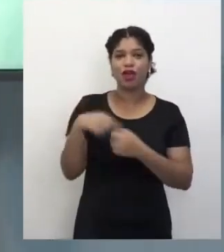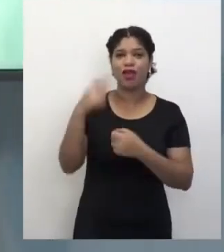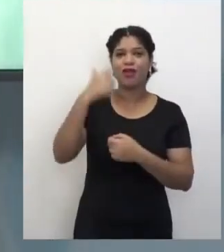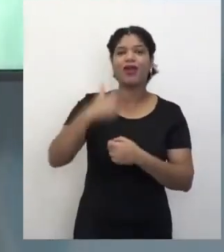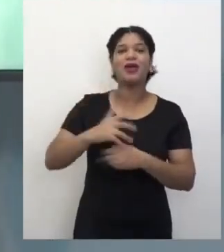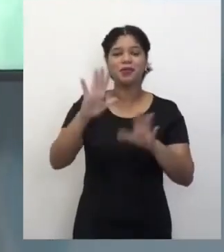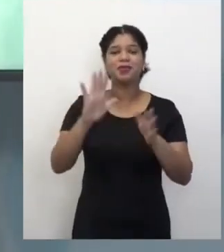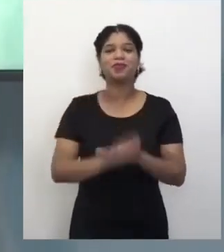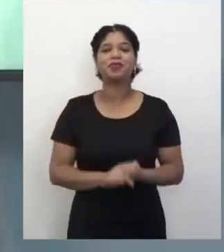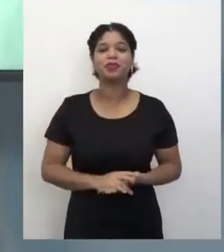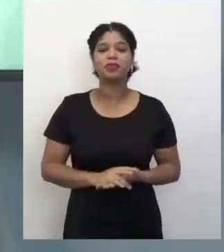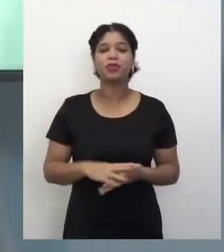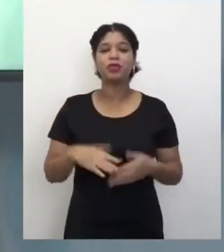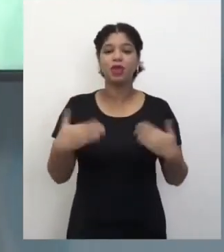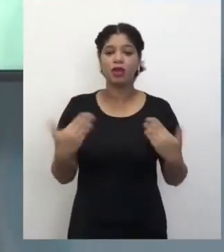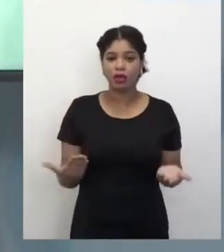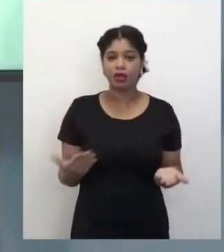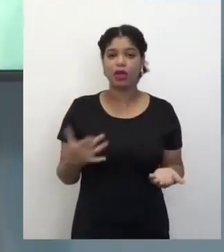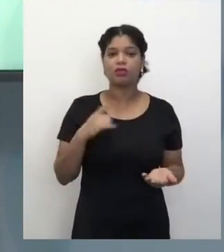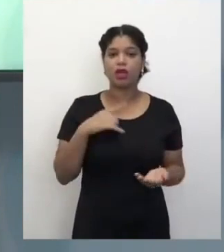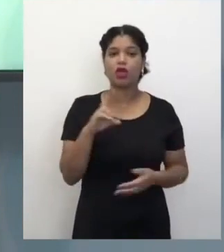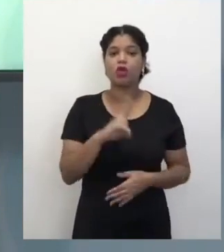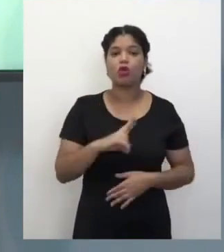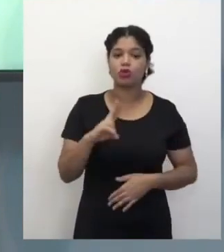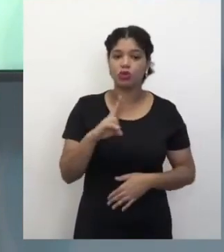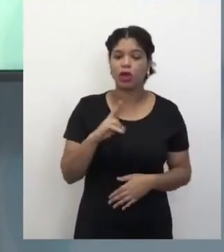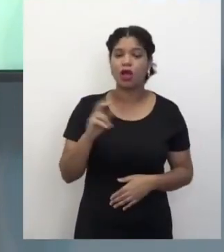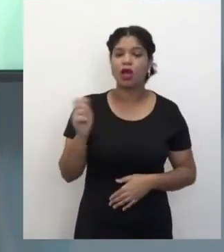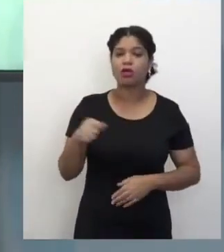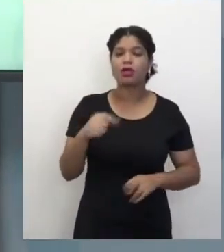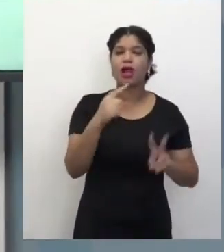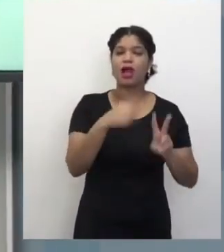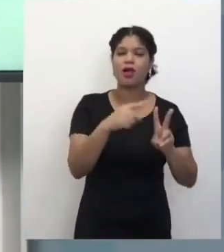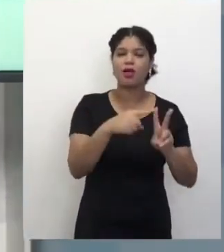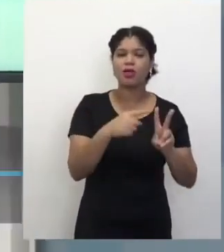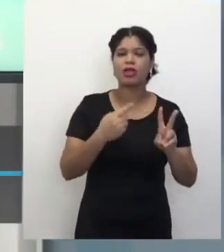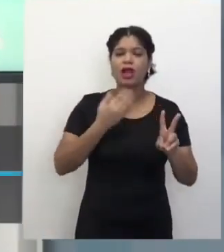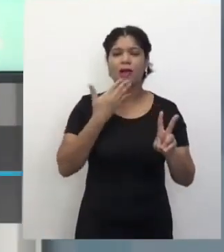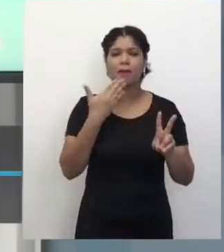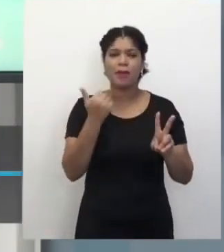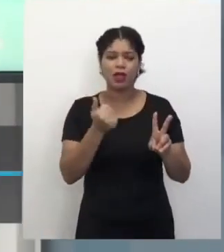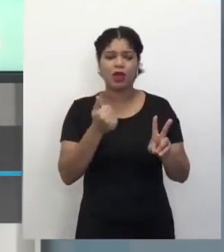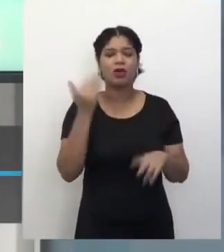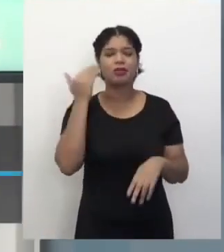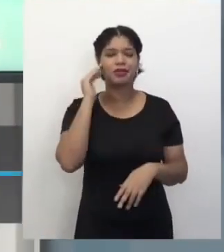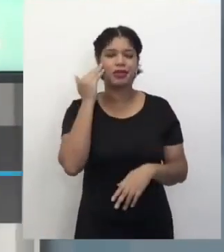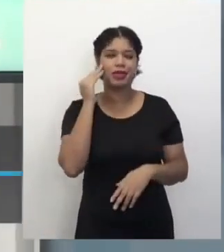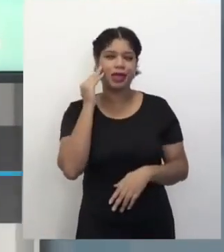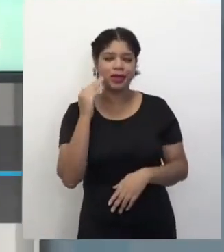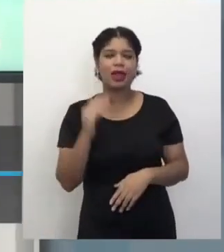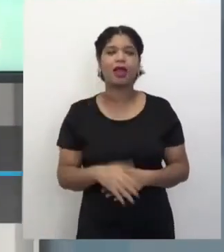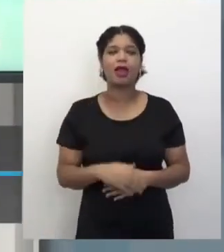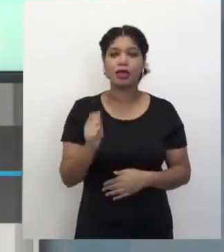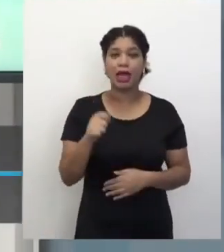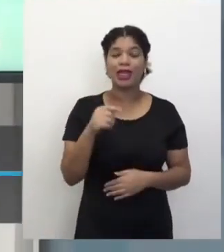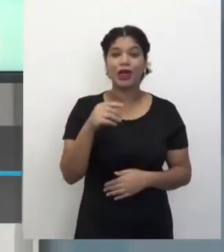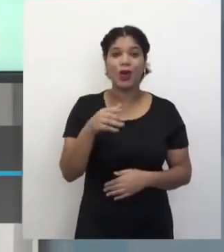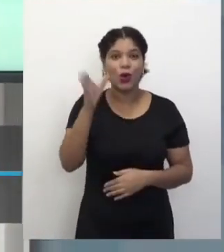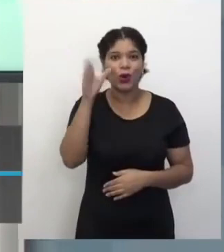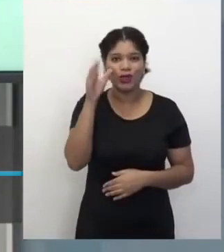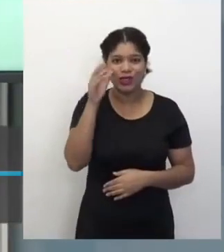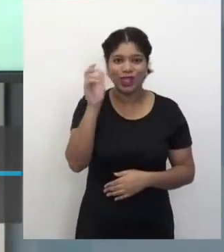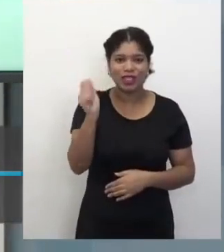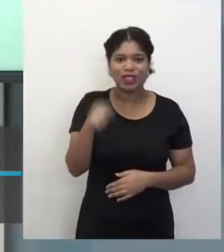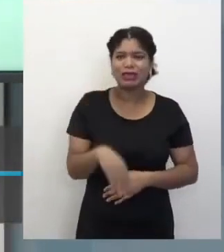nossas utilizações das raízes é mais para uma interpretação geométrica. E eu trouxe como uma curiosidade para vocês, e o